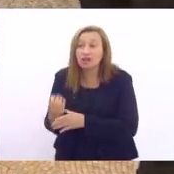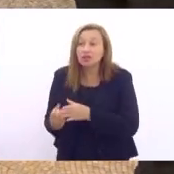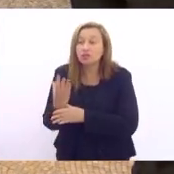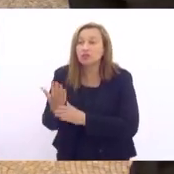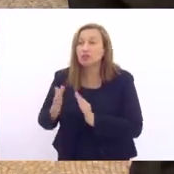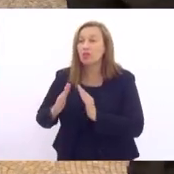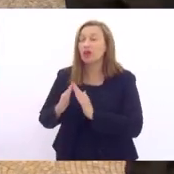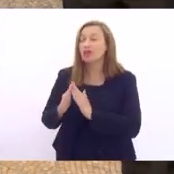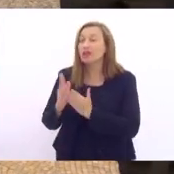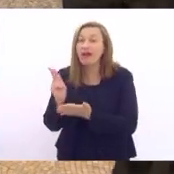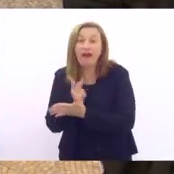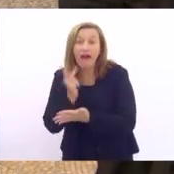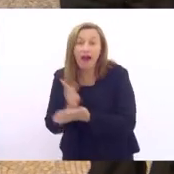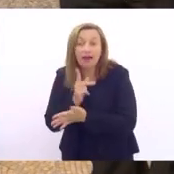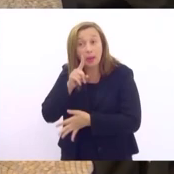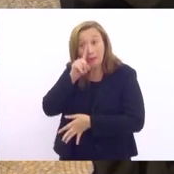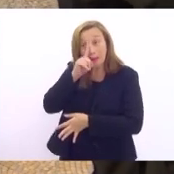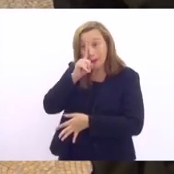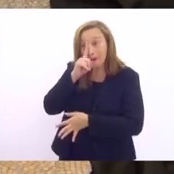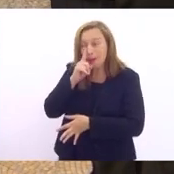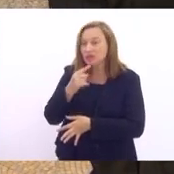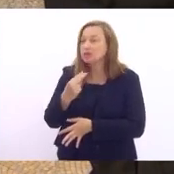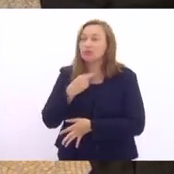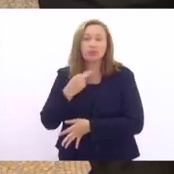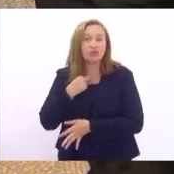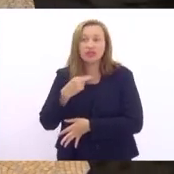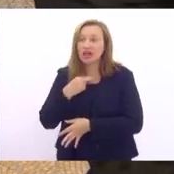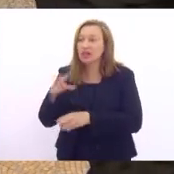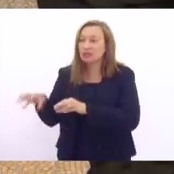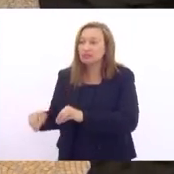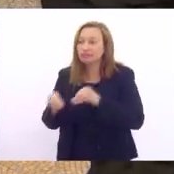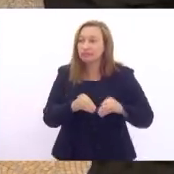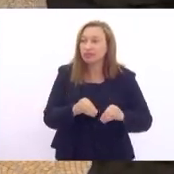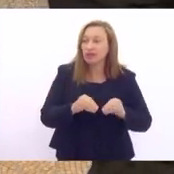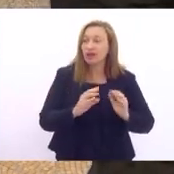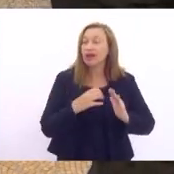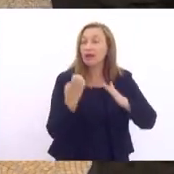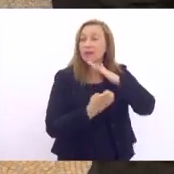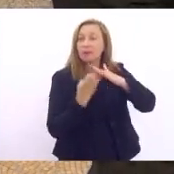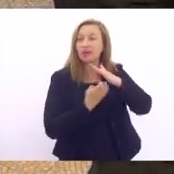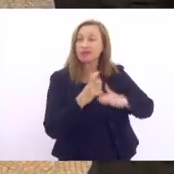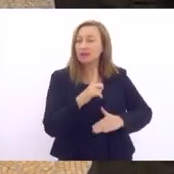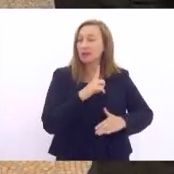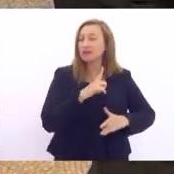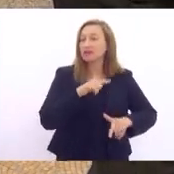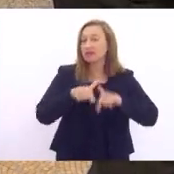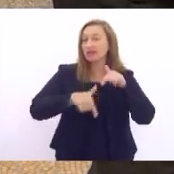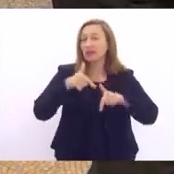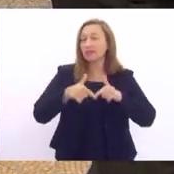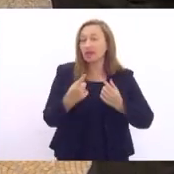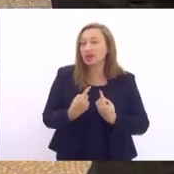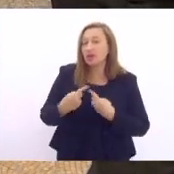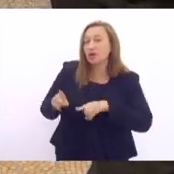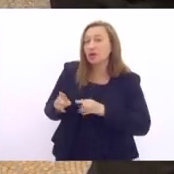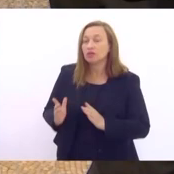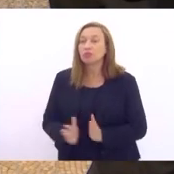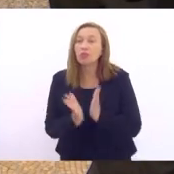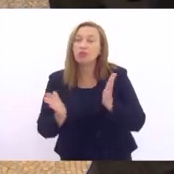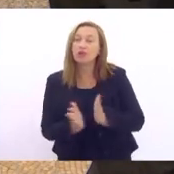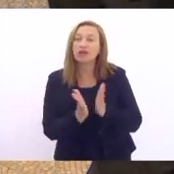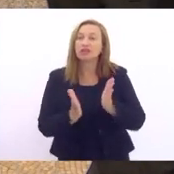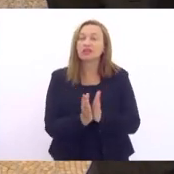trazer grandes empresas para gerar riqueza, para combater a pobreza na Baixada Fluminense. Então, eu precisava